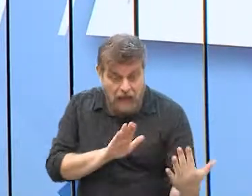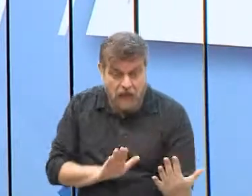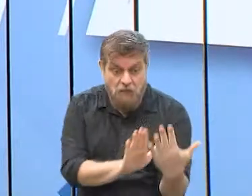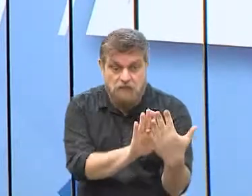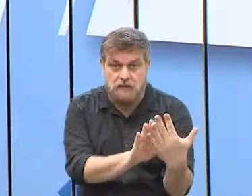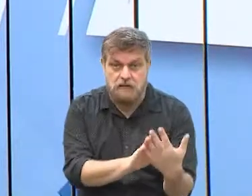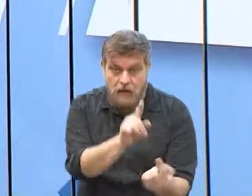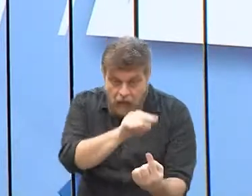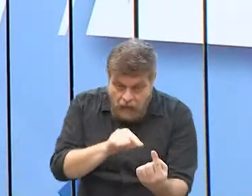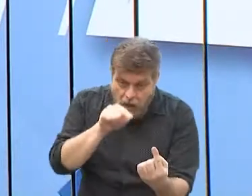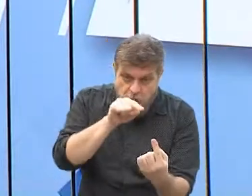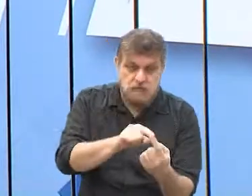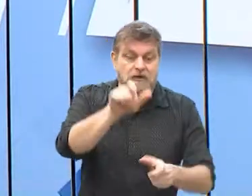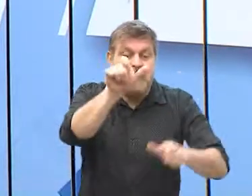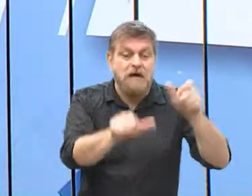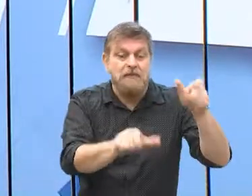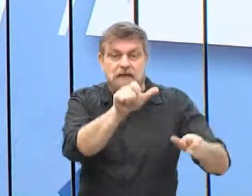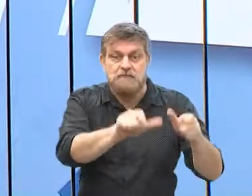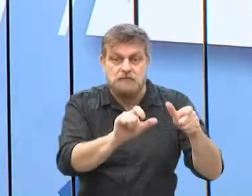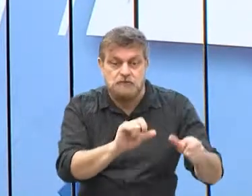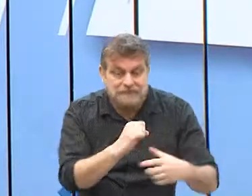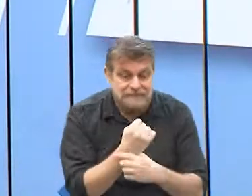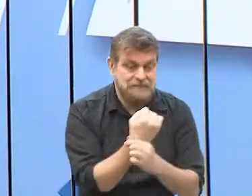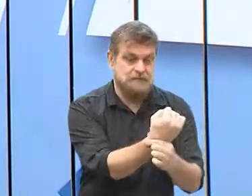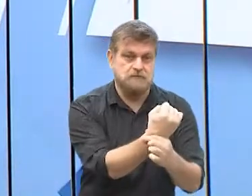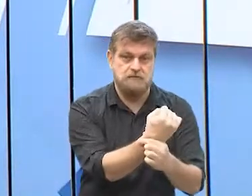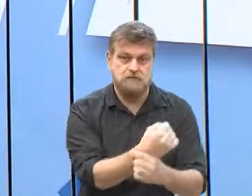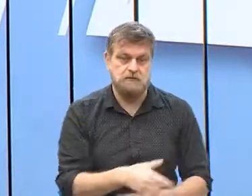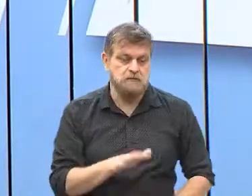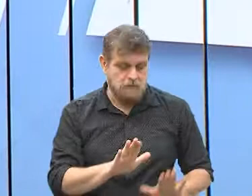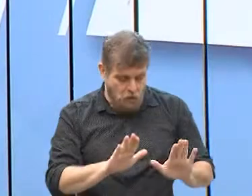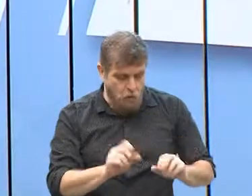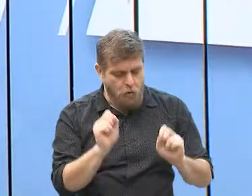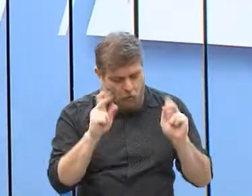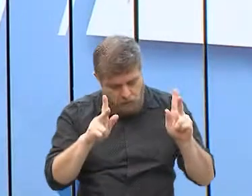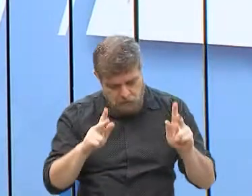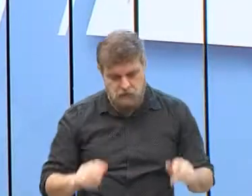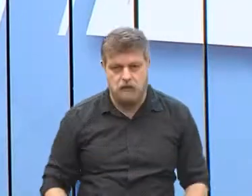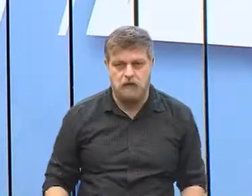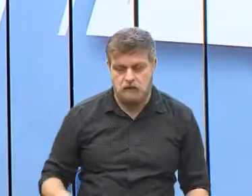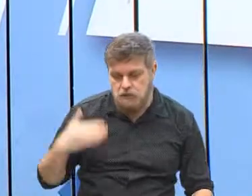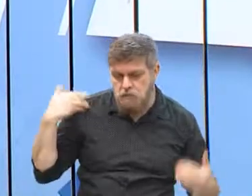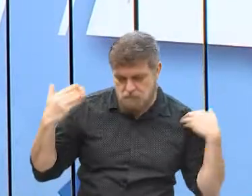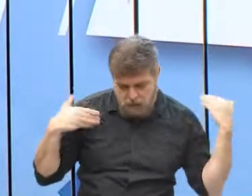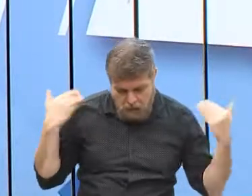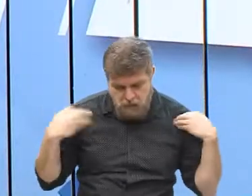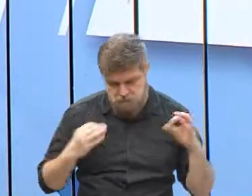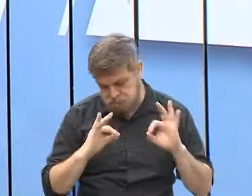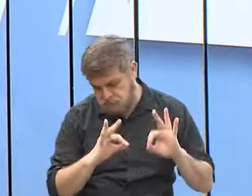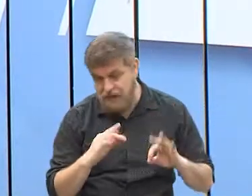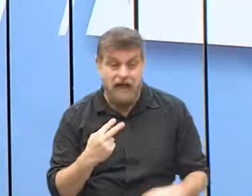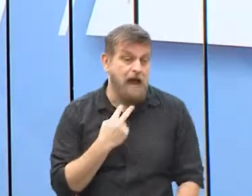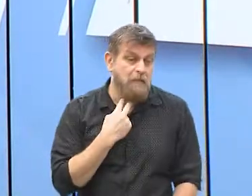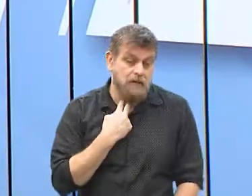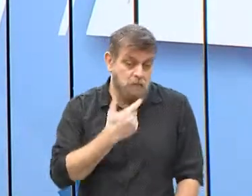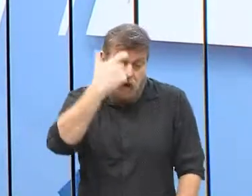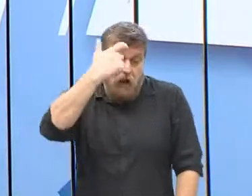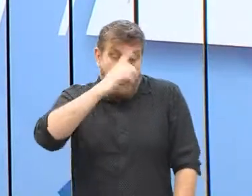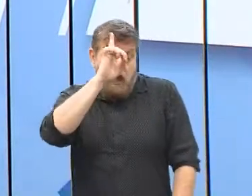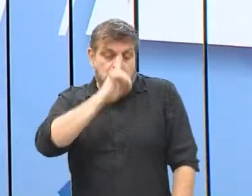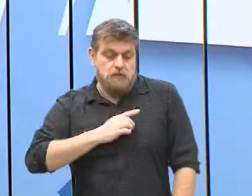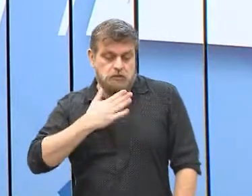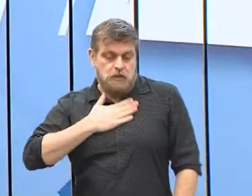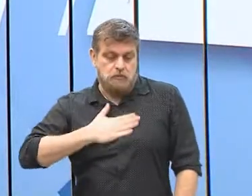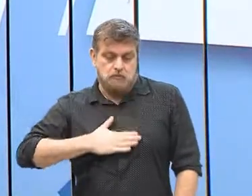de proteção às pessoas. Ninguém quer interferir no lazer de ninguém. Mas o seu lazer não pode sobrepor ao meu direito ao